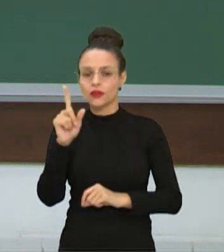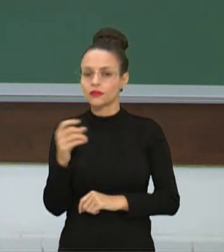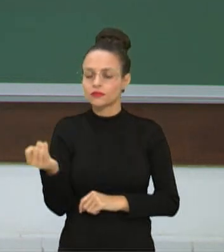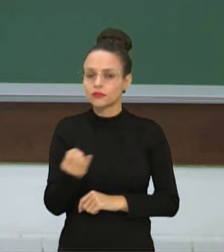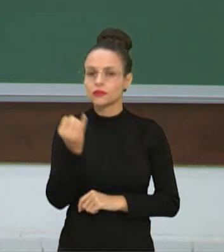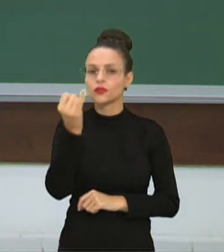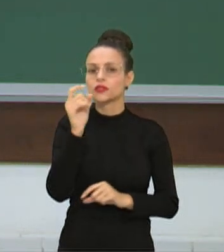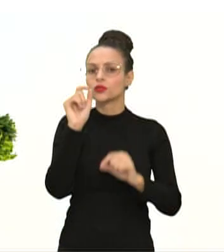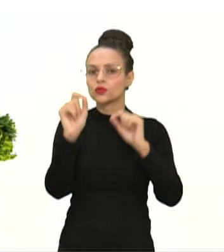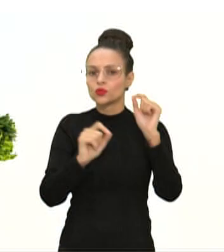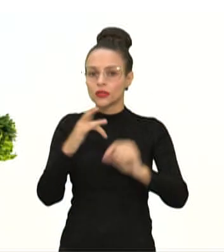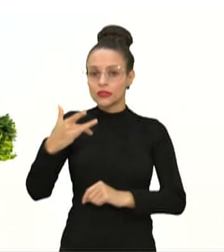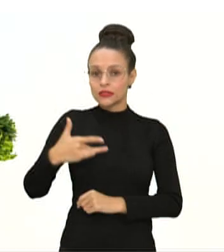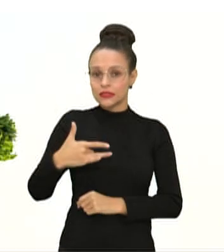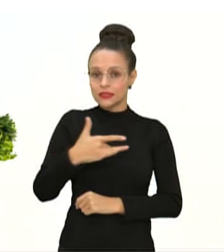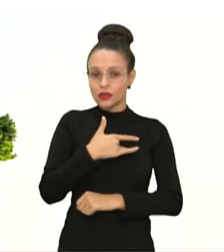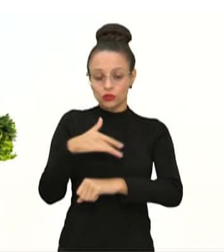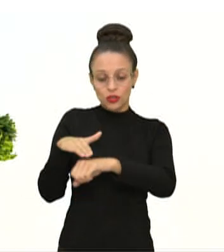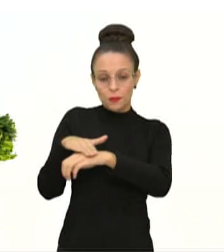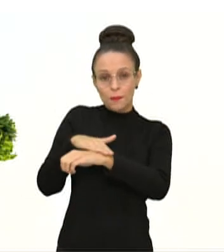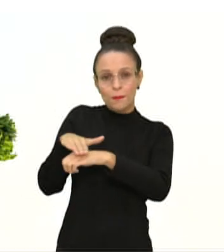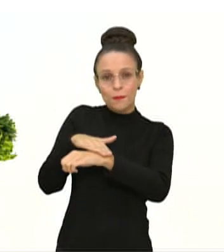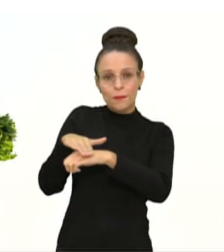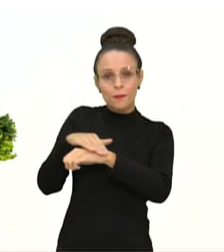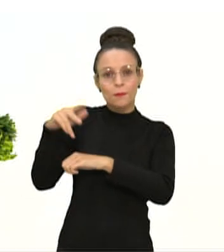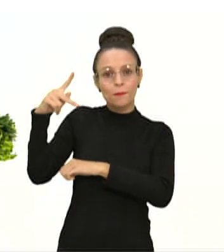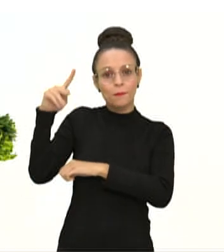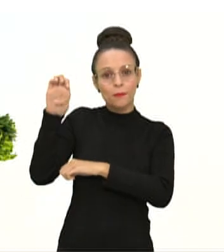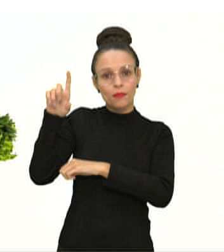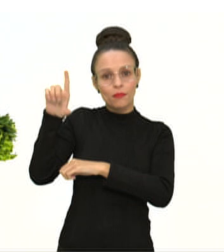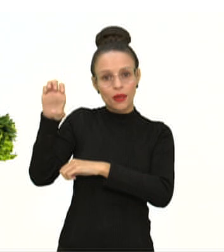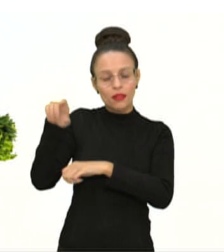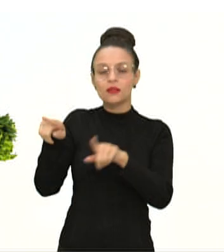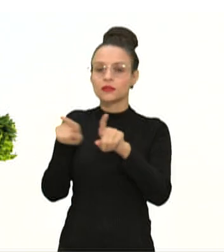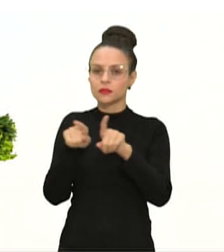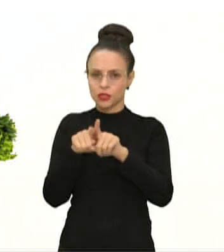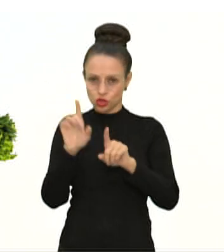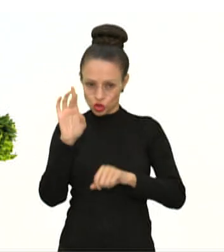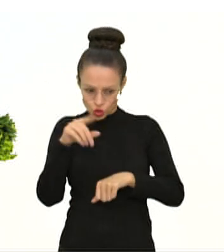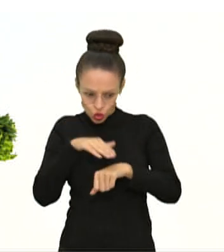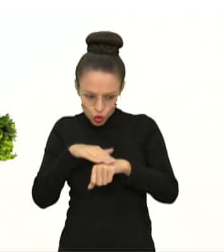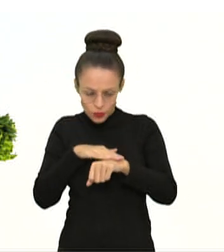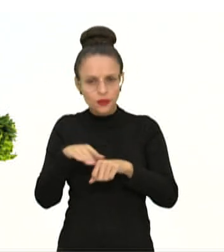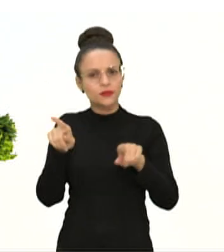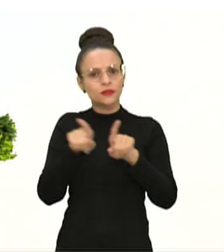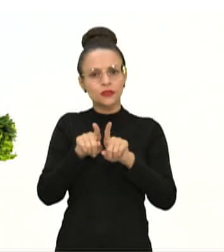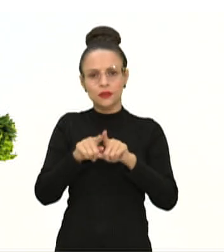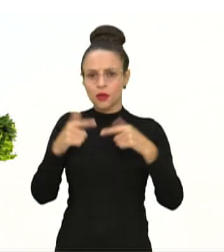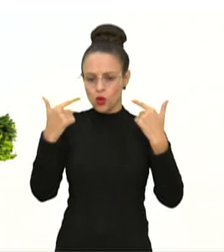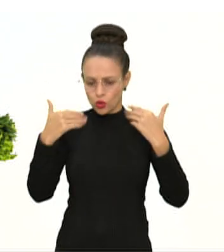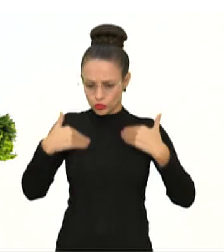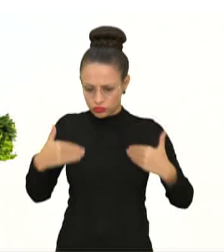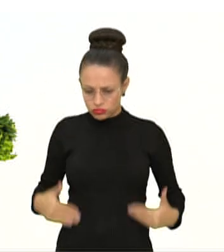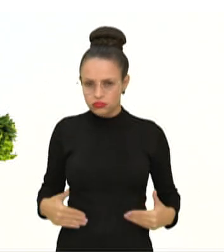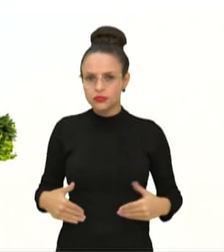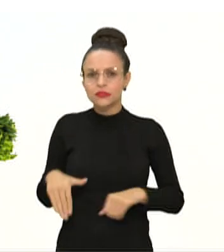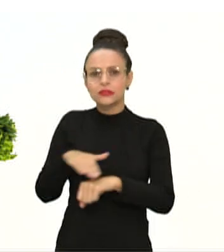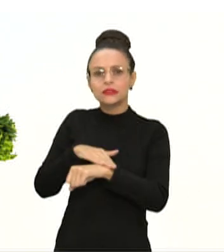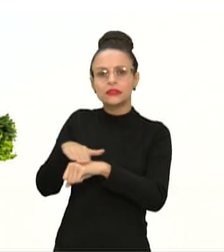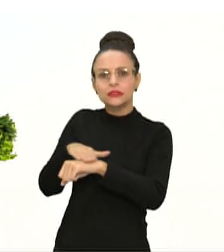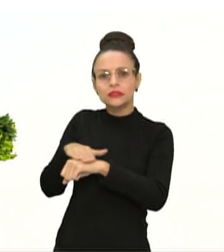importante para a saúde da nossa pele e não só da pele, mas de outros tecidos do corpo. Você lembra o que